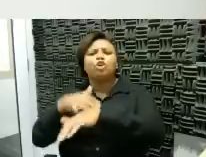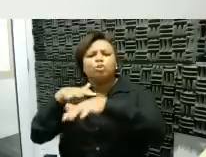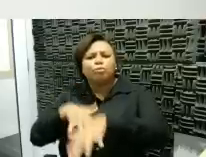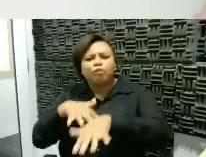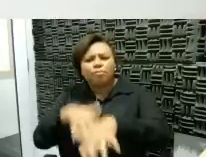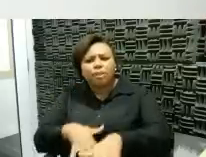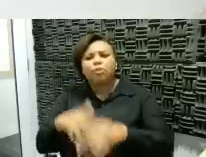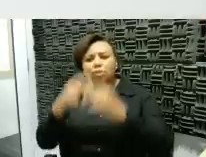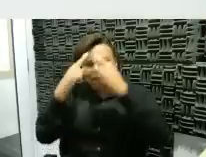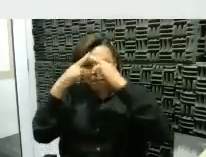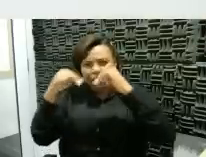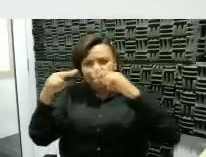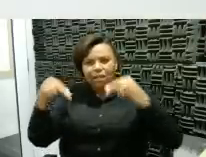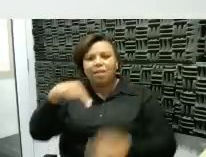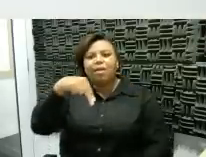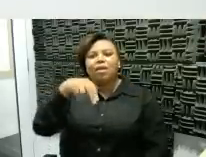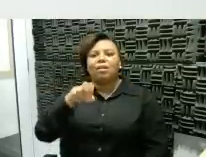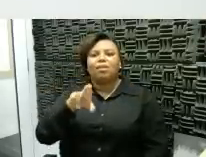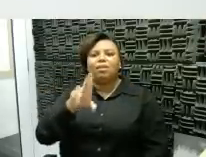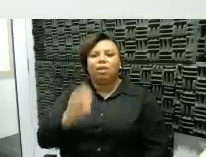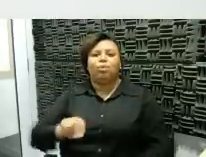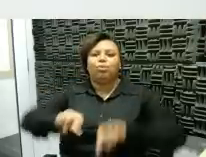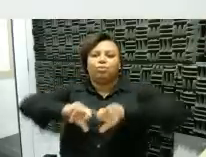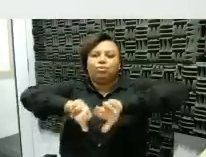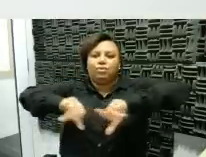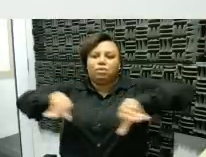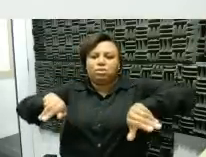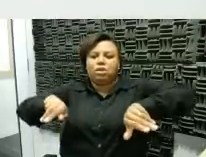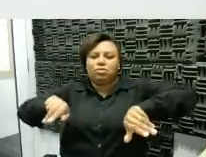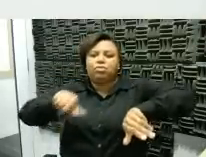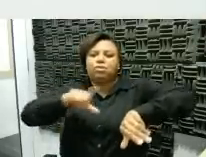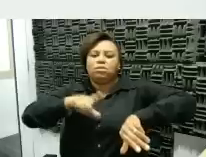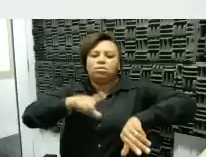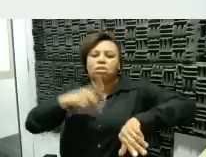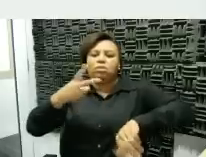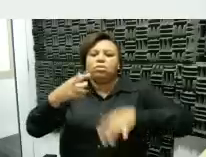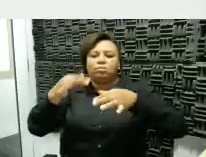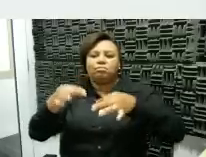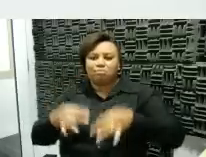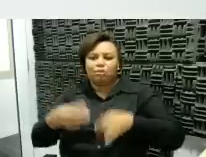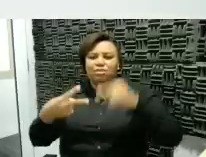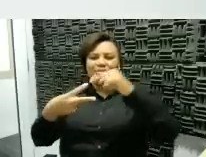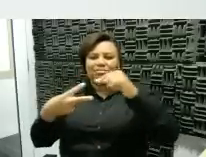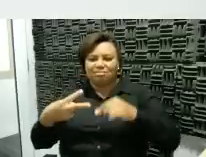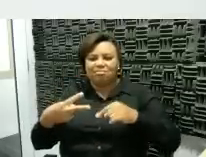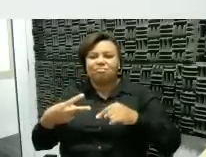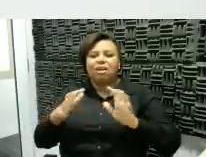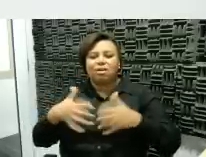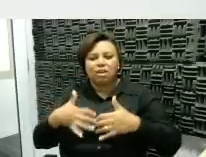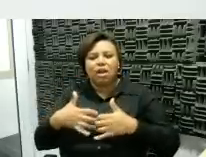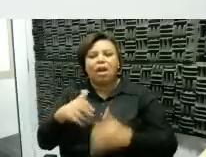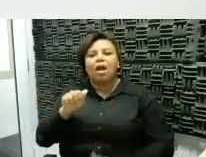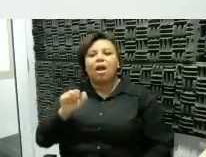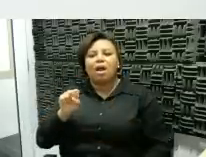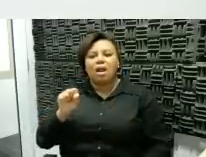Eh teia autismo transtorno espectro autista autismo ou síndrome di aspider né H tem uma discussão bastante